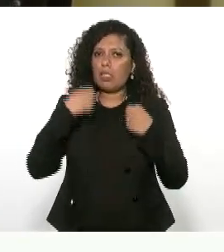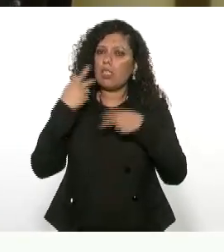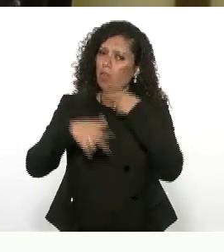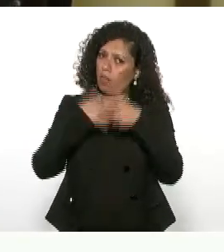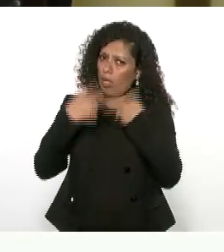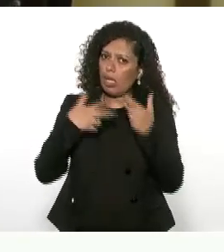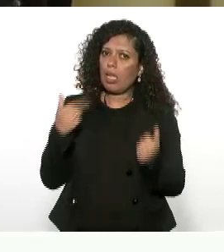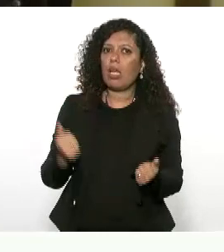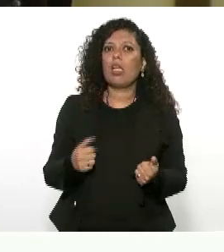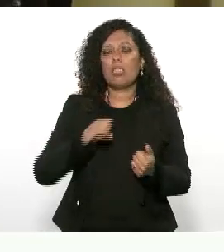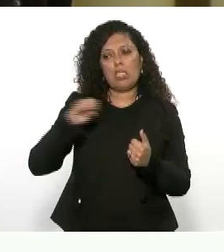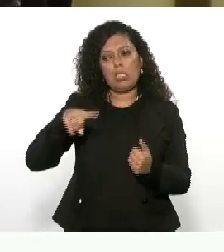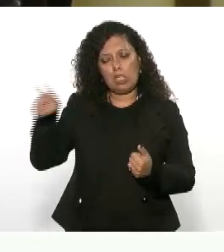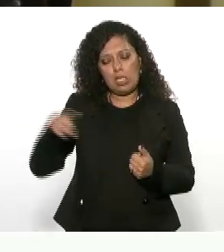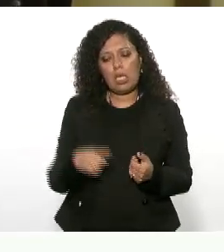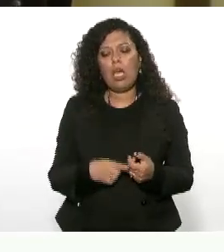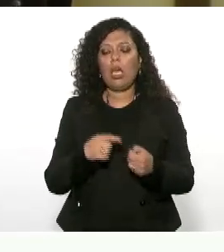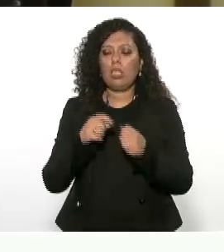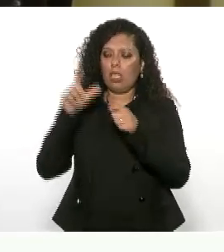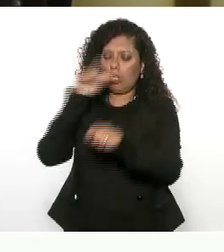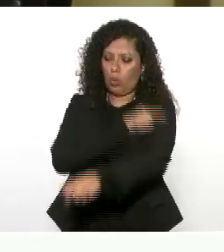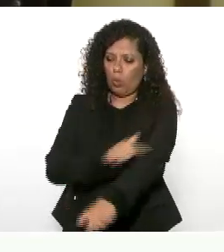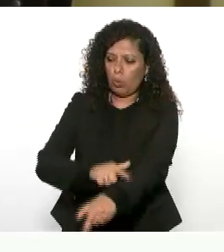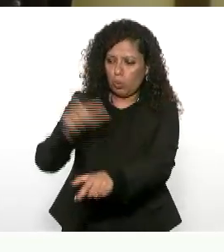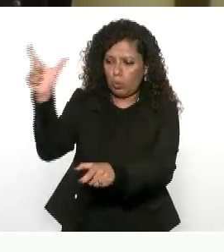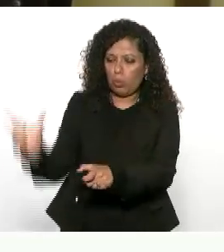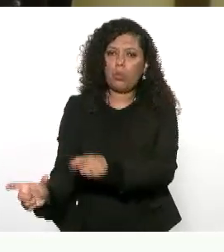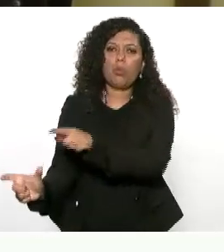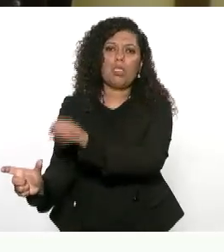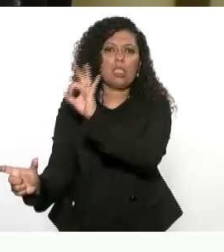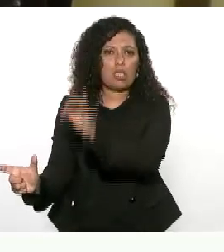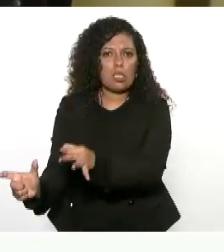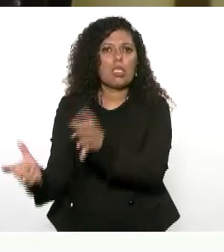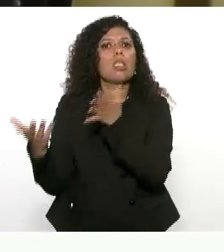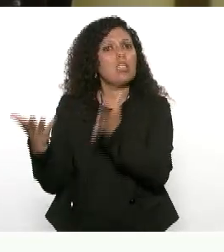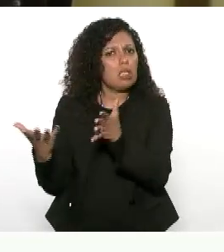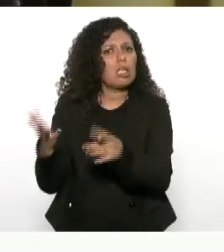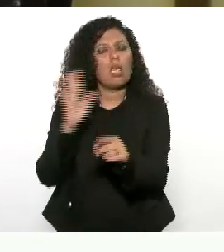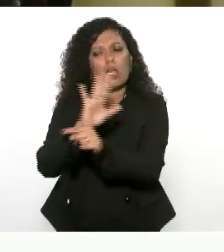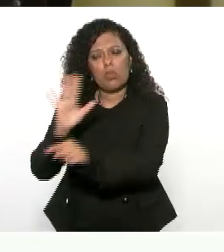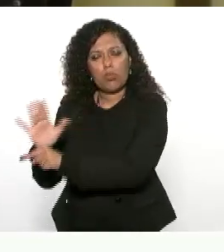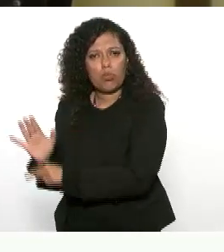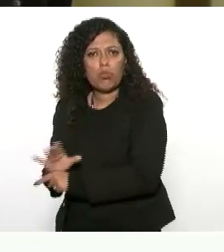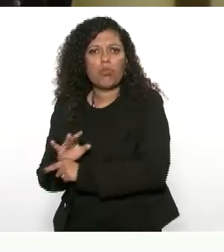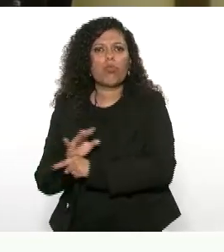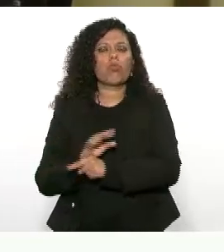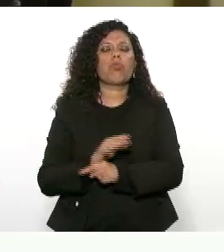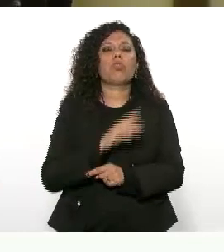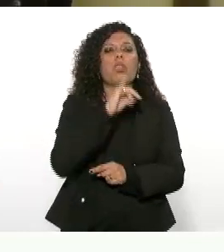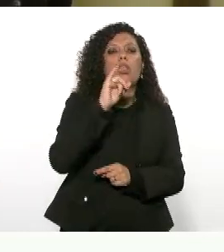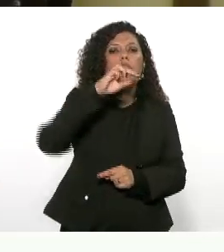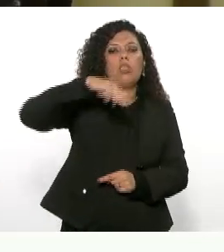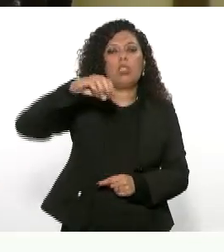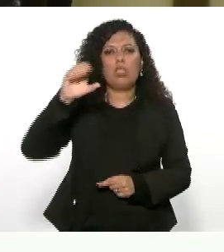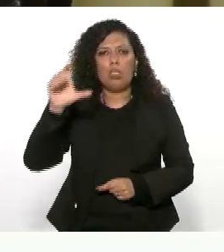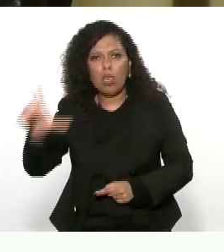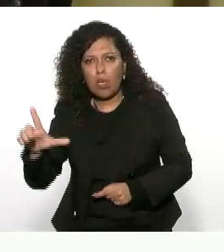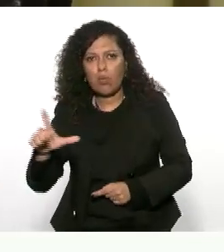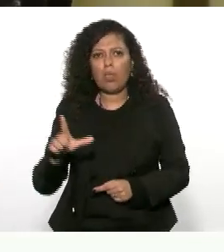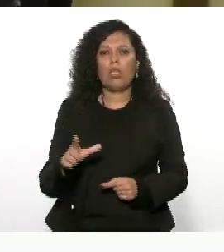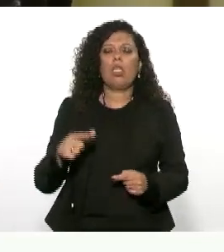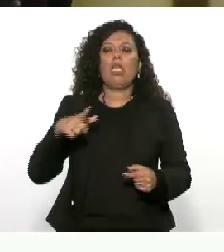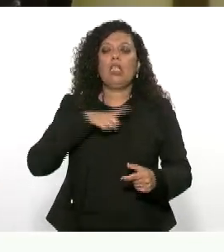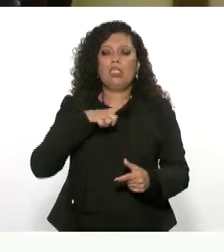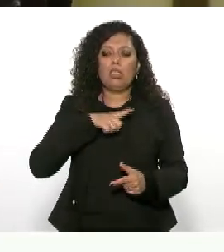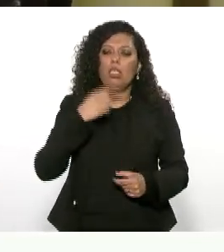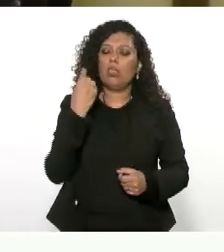reconhecer, porque é assim que a gente caminha, né? E ele se mostra muito disposto a fazer todo o necessário para o IML chegar a um